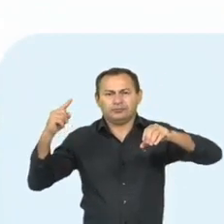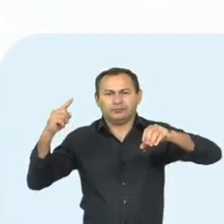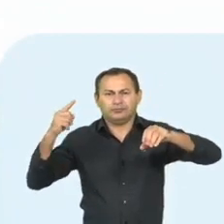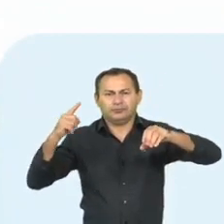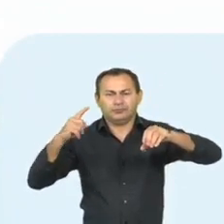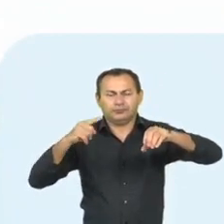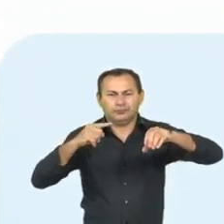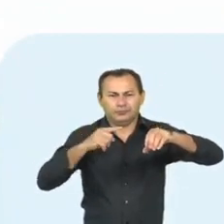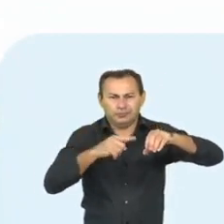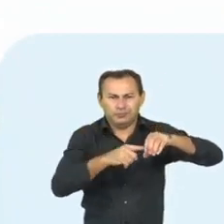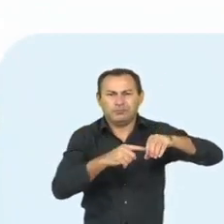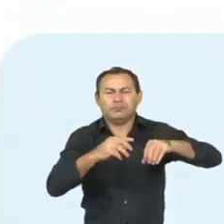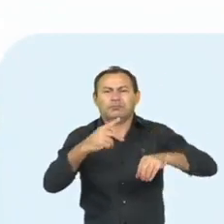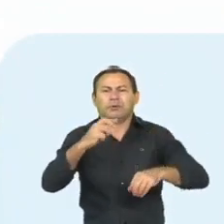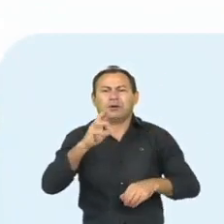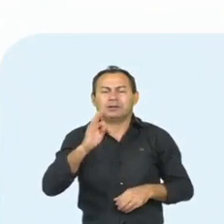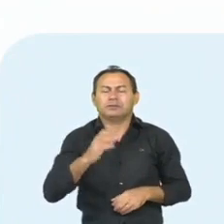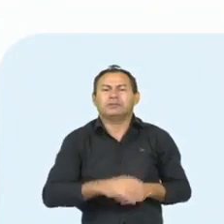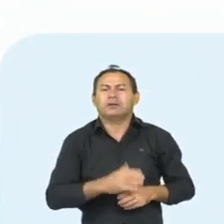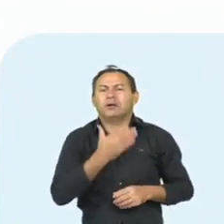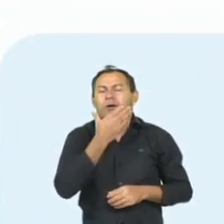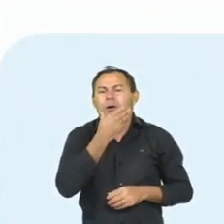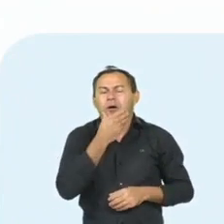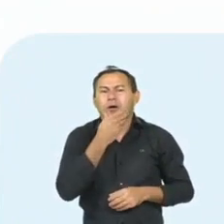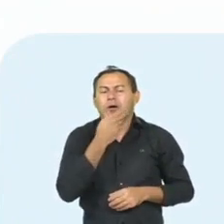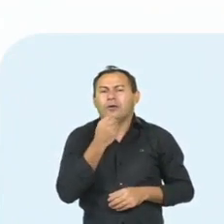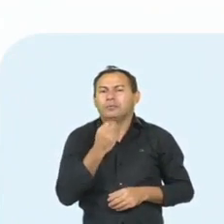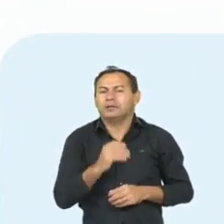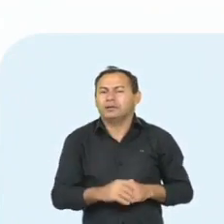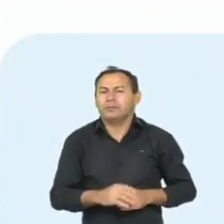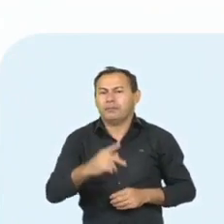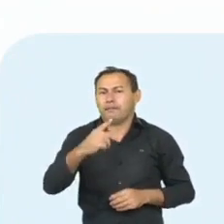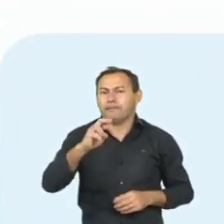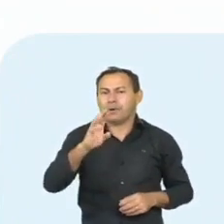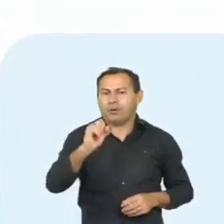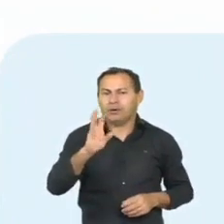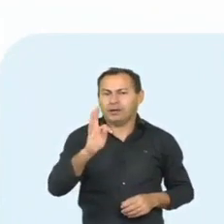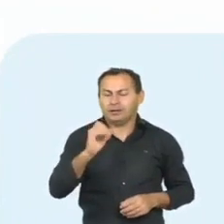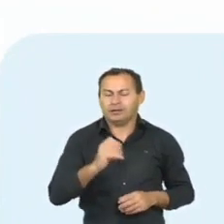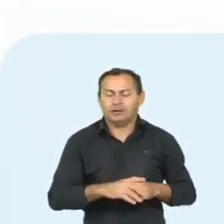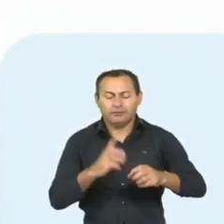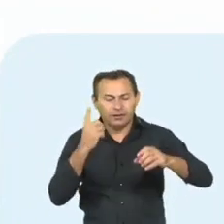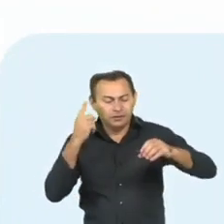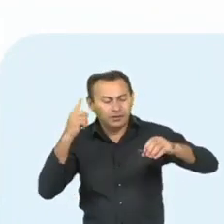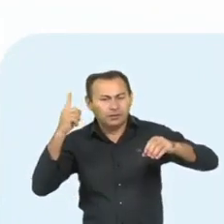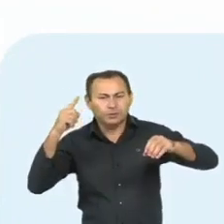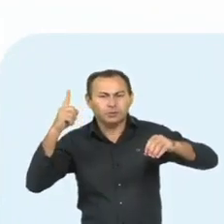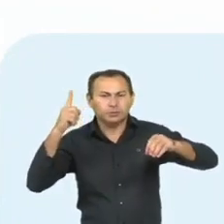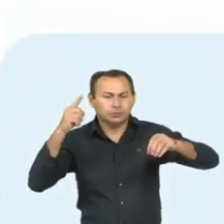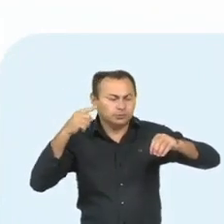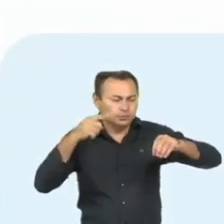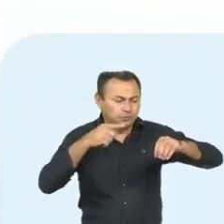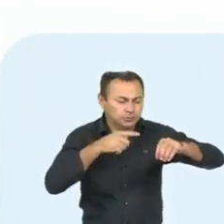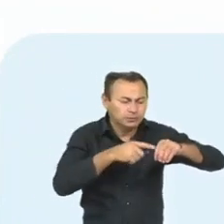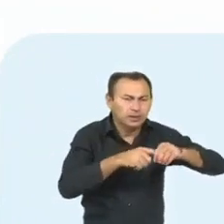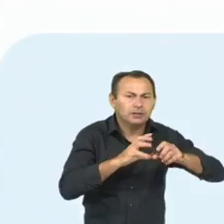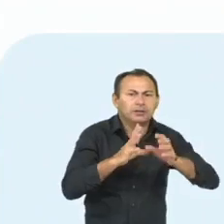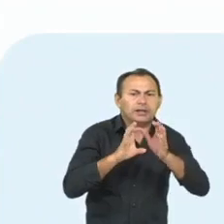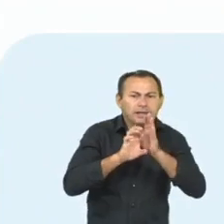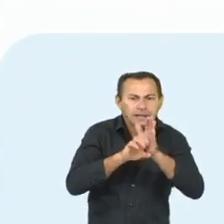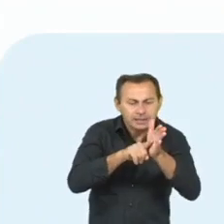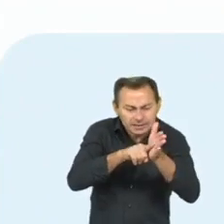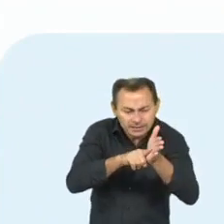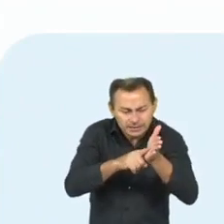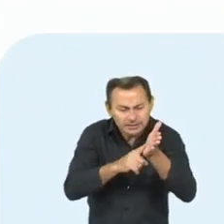de quem na minha população? Homens. Eu não vou levar em consideração toda a população geral, que não é feita apenas por homens.